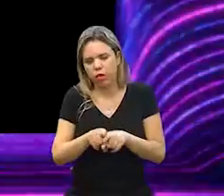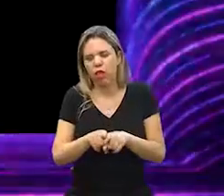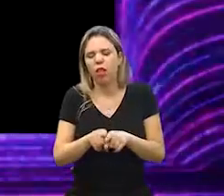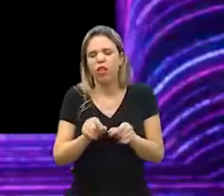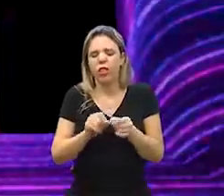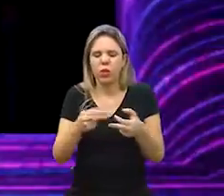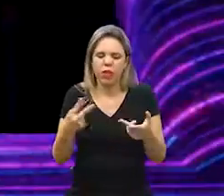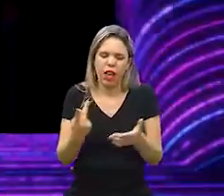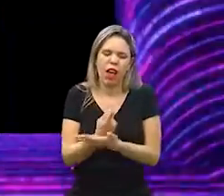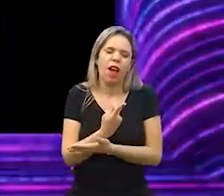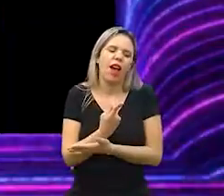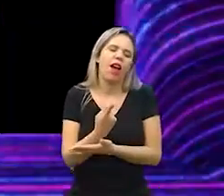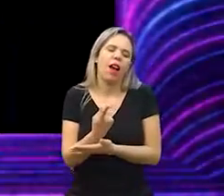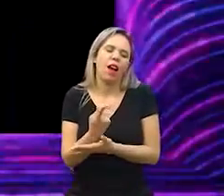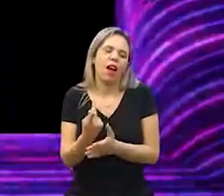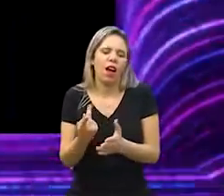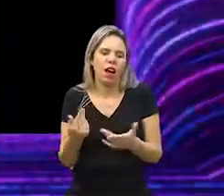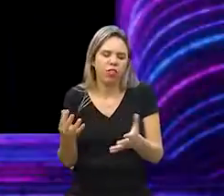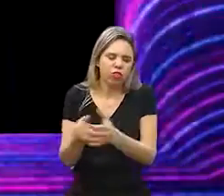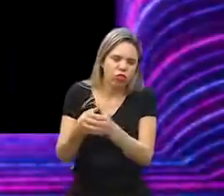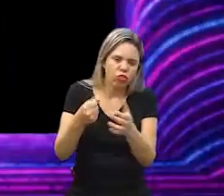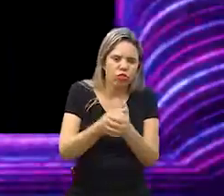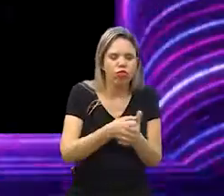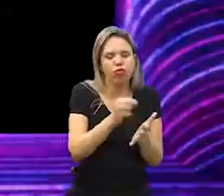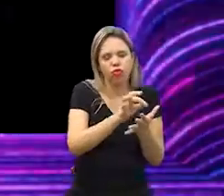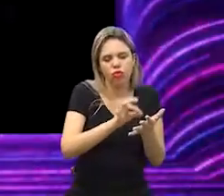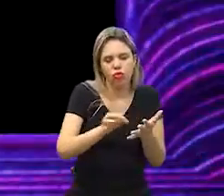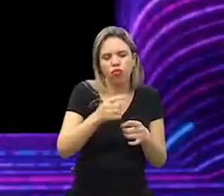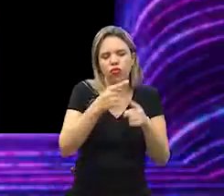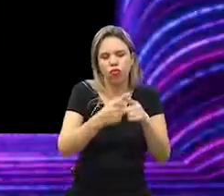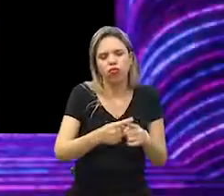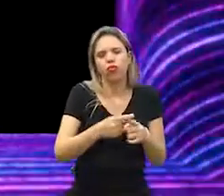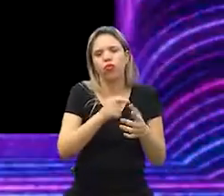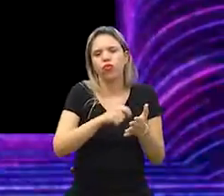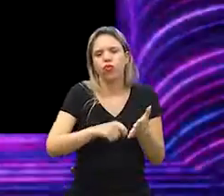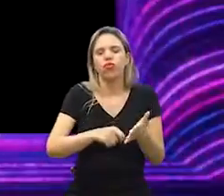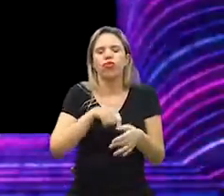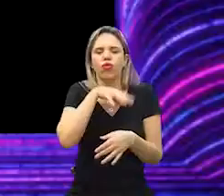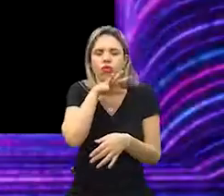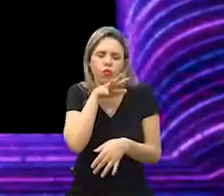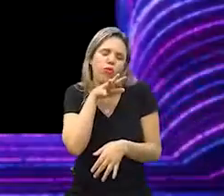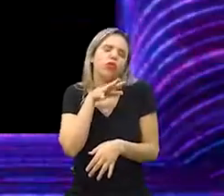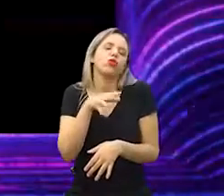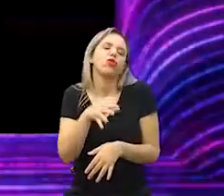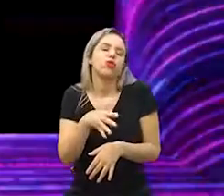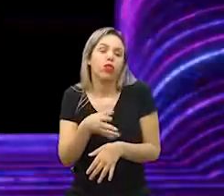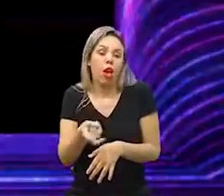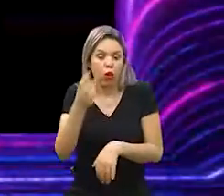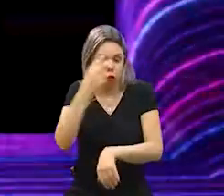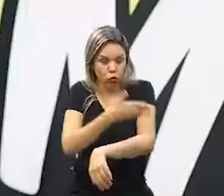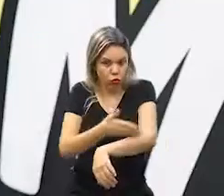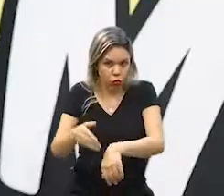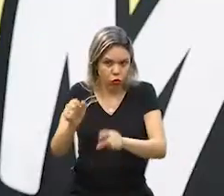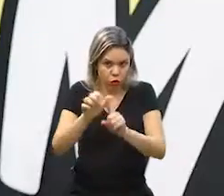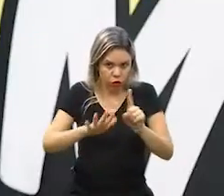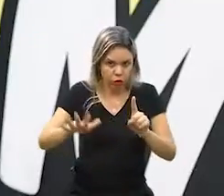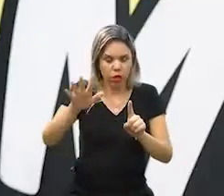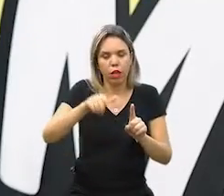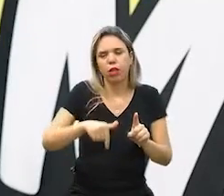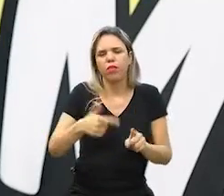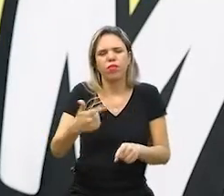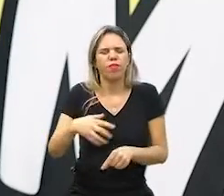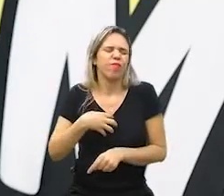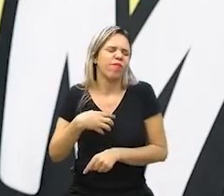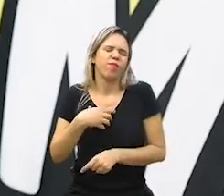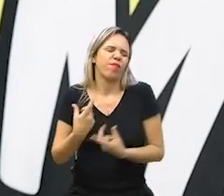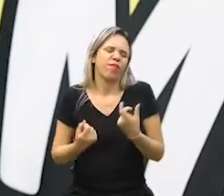ilegalidade consentida, né, do Jogo do Bicho no Rio, que também é entranhada na cultura da sociedade, e ela não